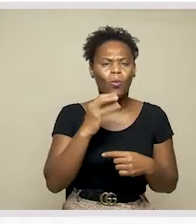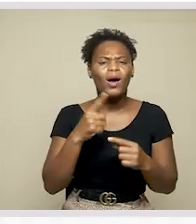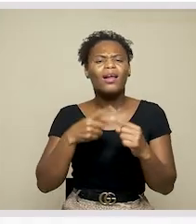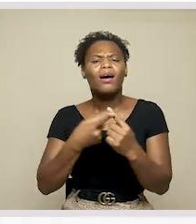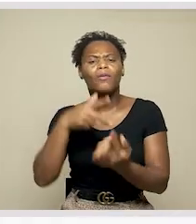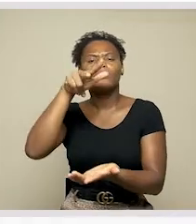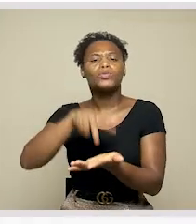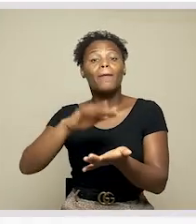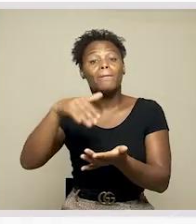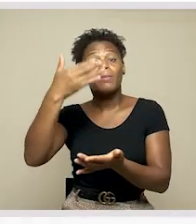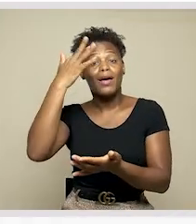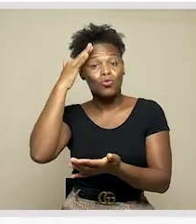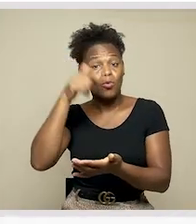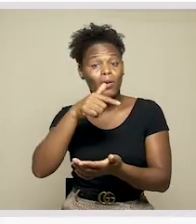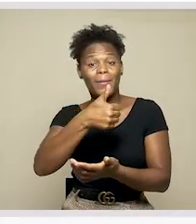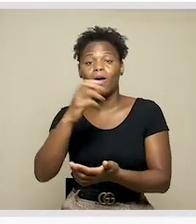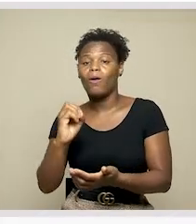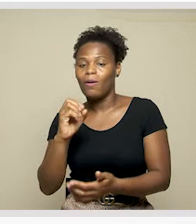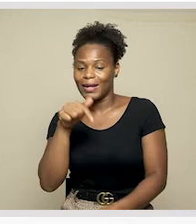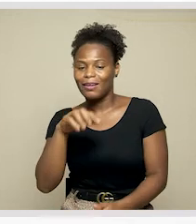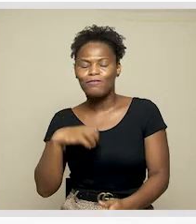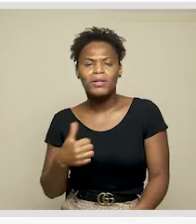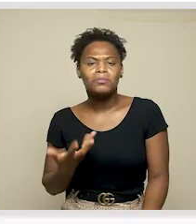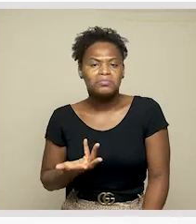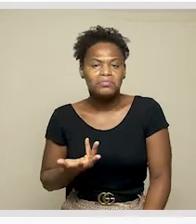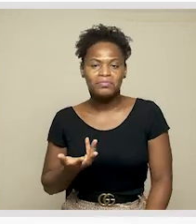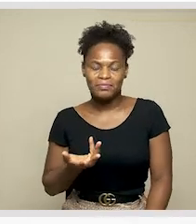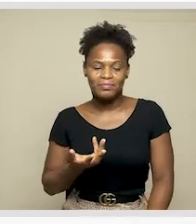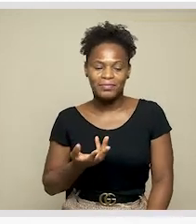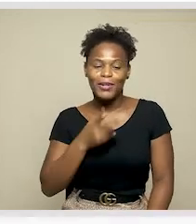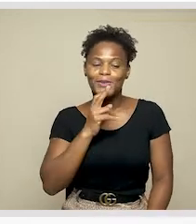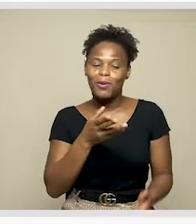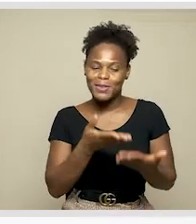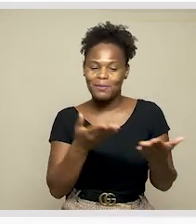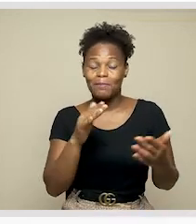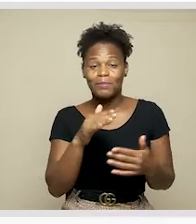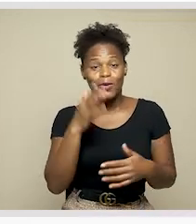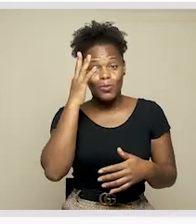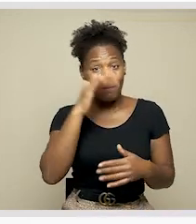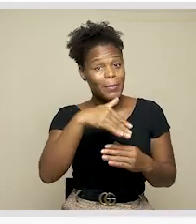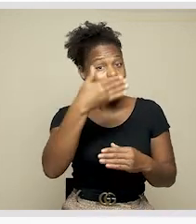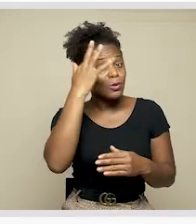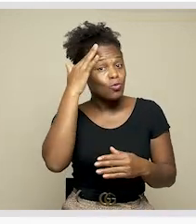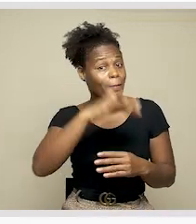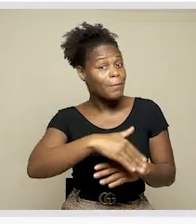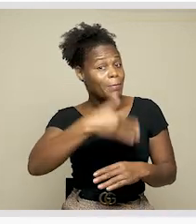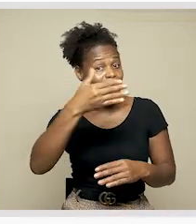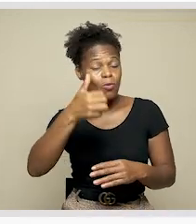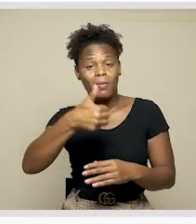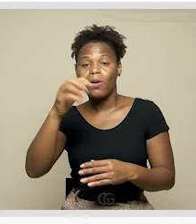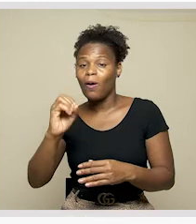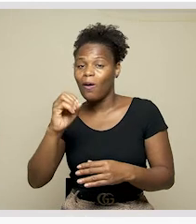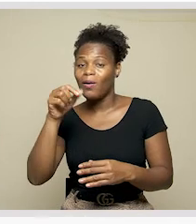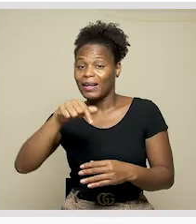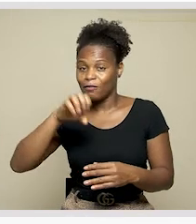Na pergunta 1, em que ano foi publicado o primeiro número do Boletim Oficial? A resposta é: o